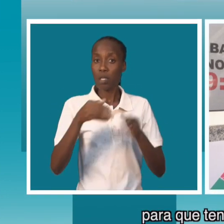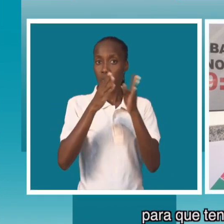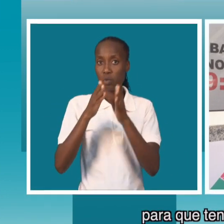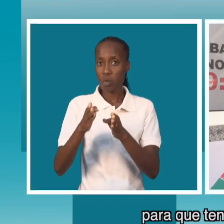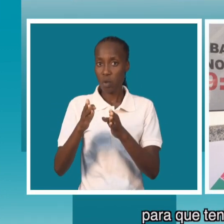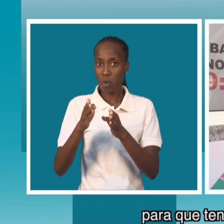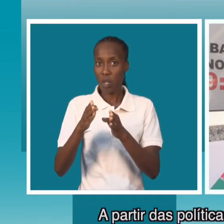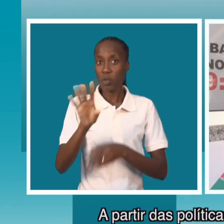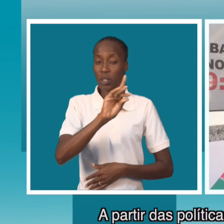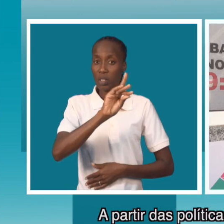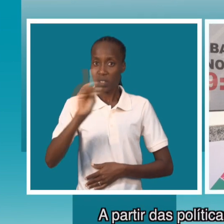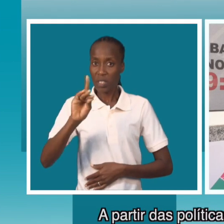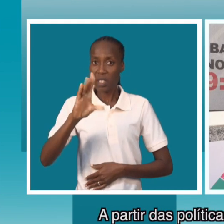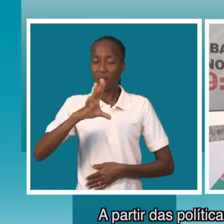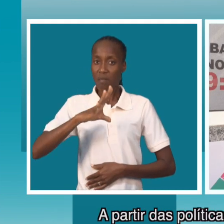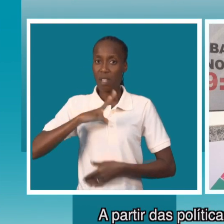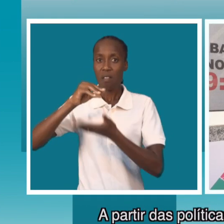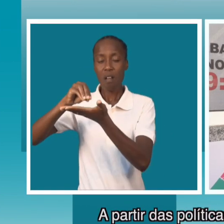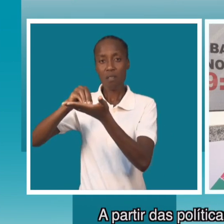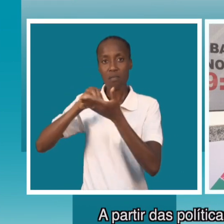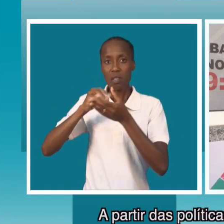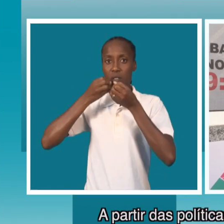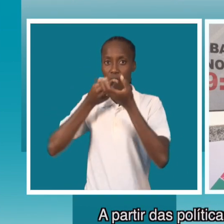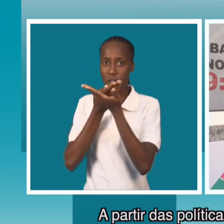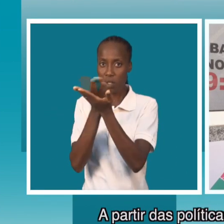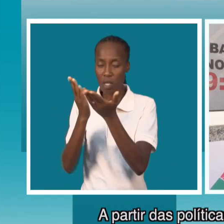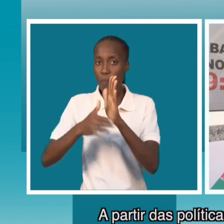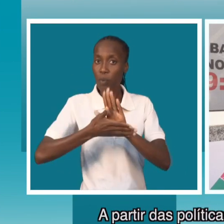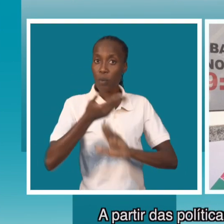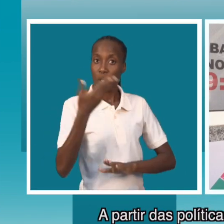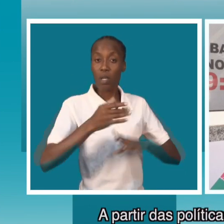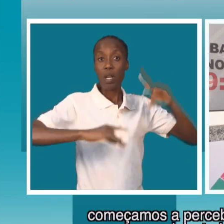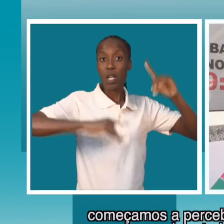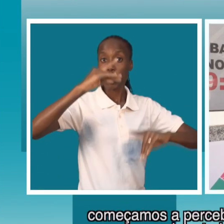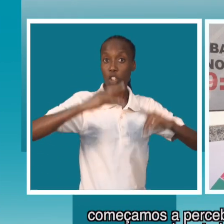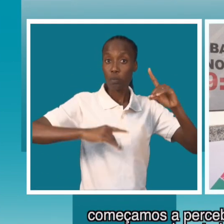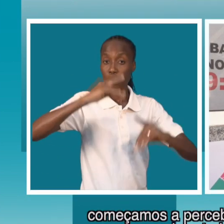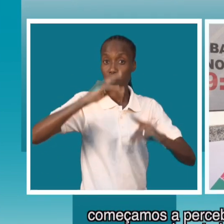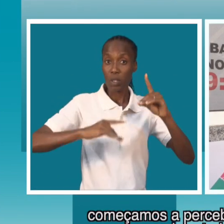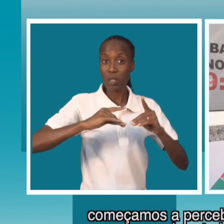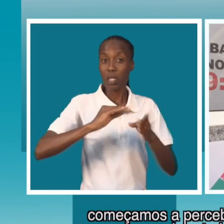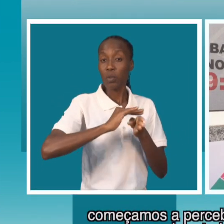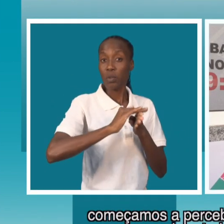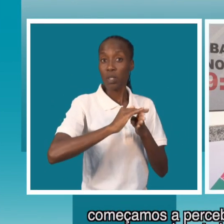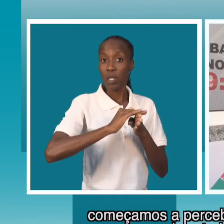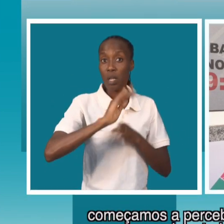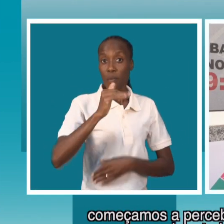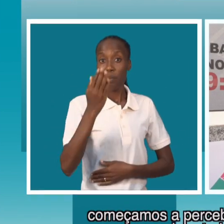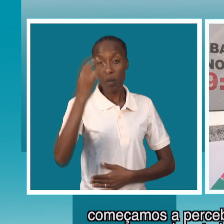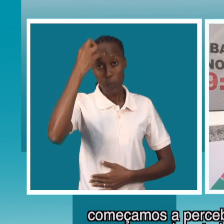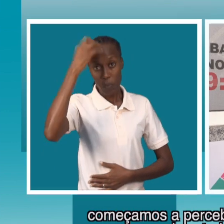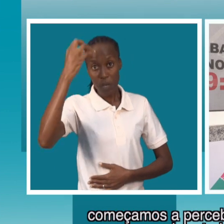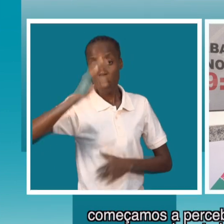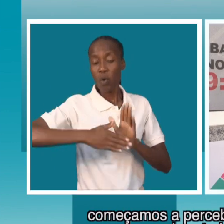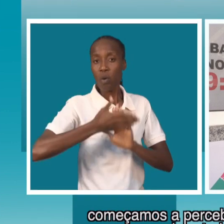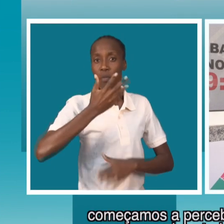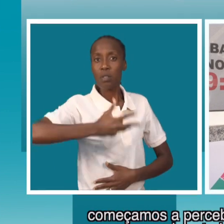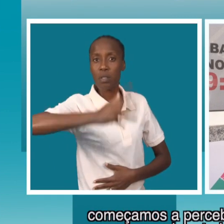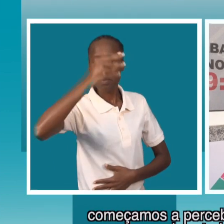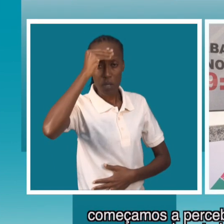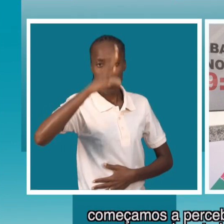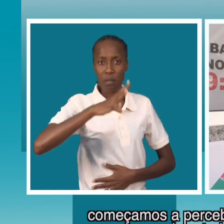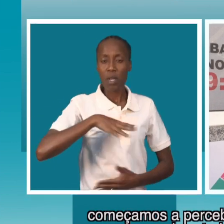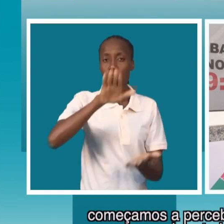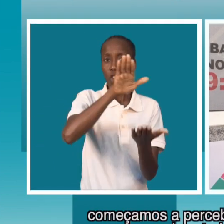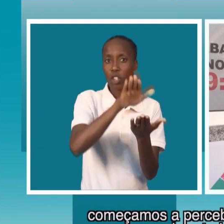à informação. E a partir das políticas implementadas pelo governo, já começamos a perceber que já há espaço para muitos